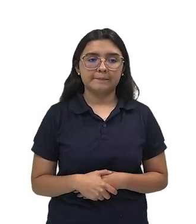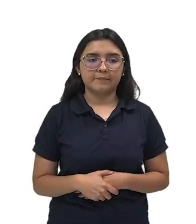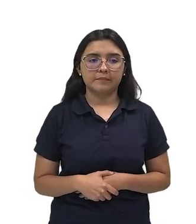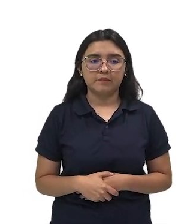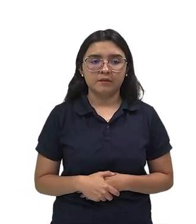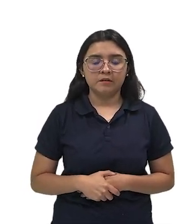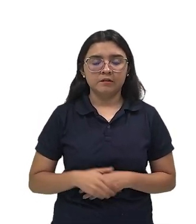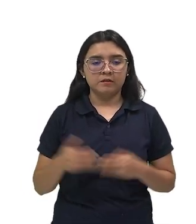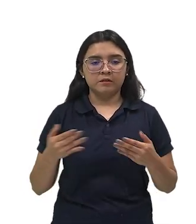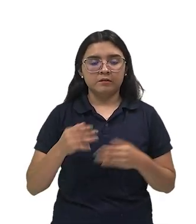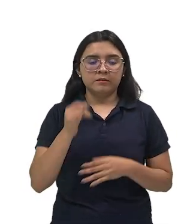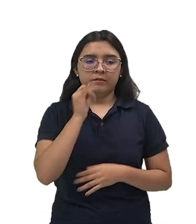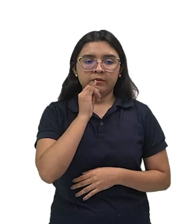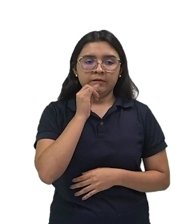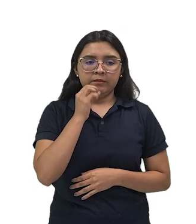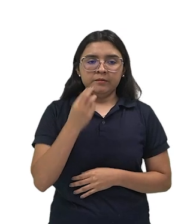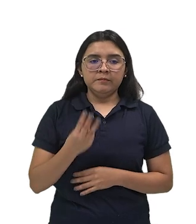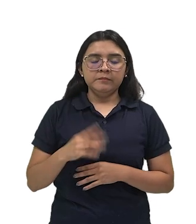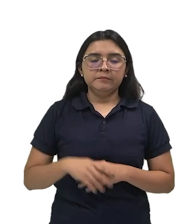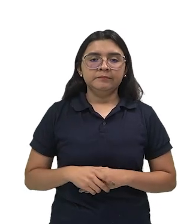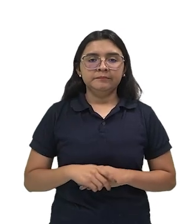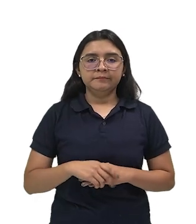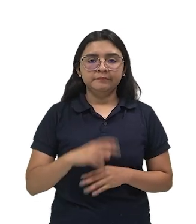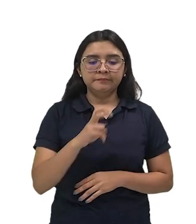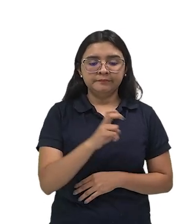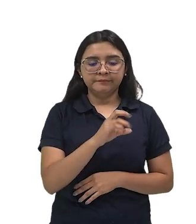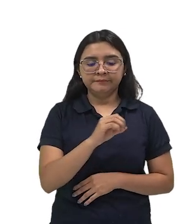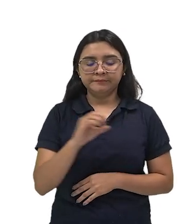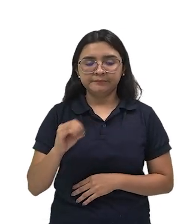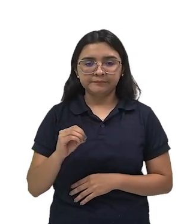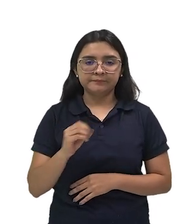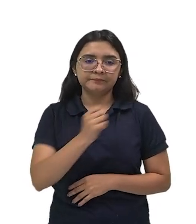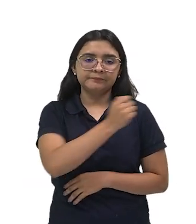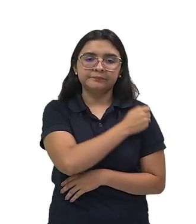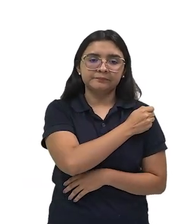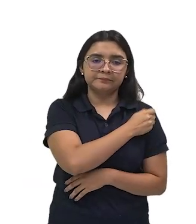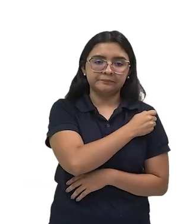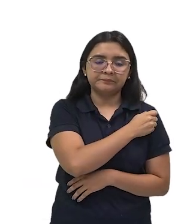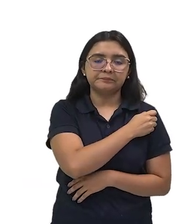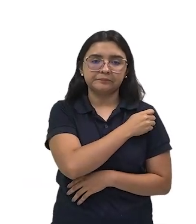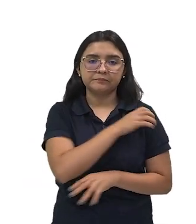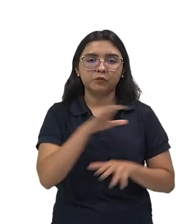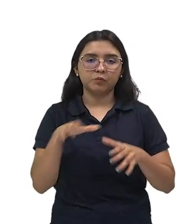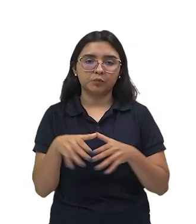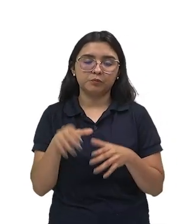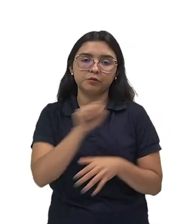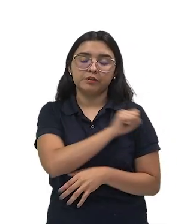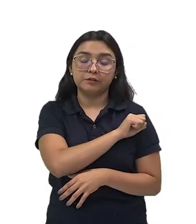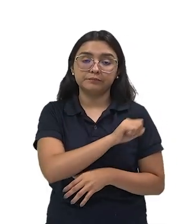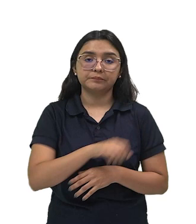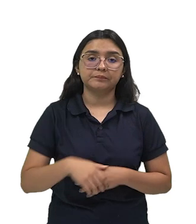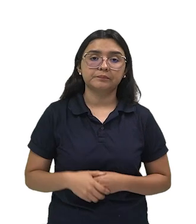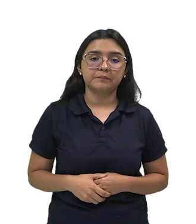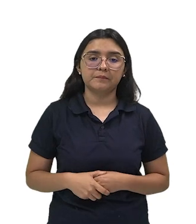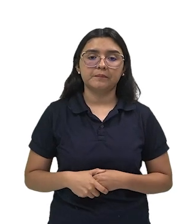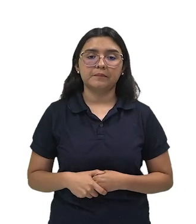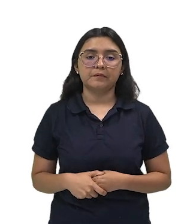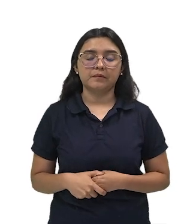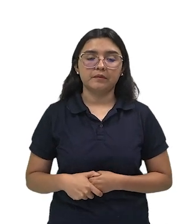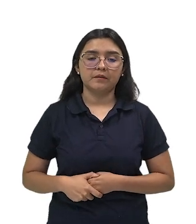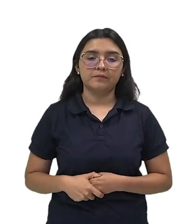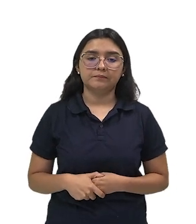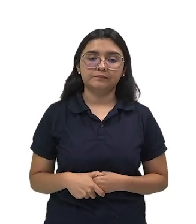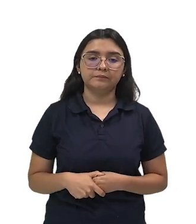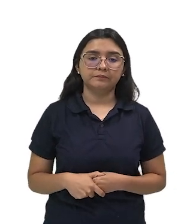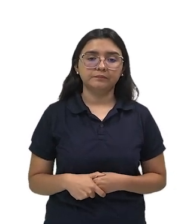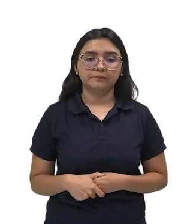de 3, são os 500 alunos, né, do 8º ano,